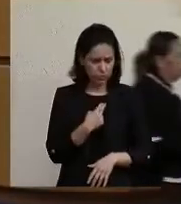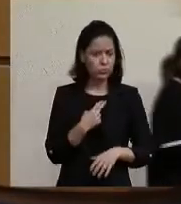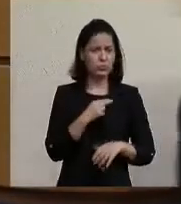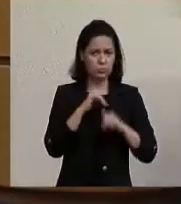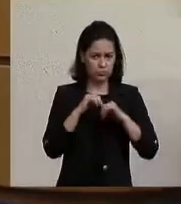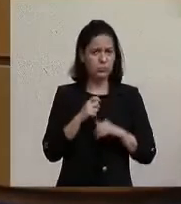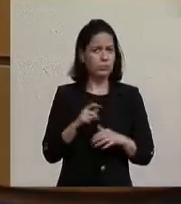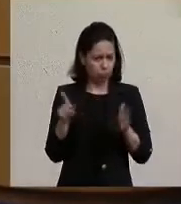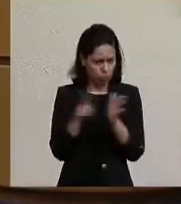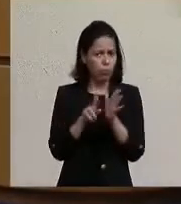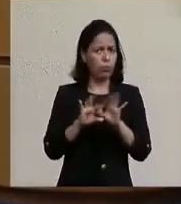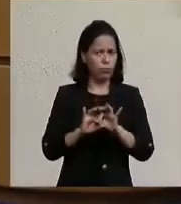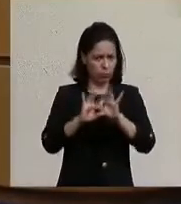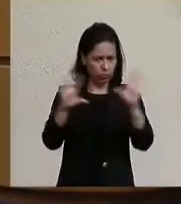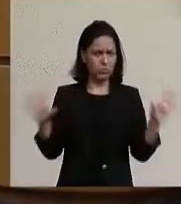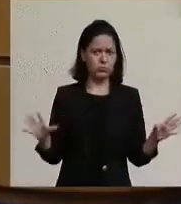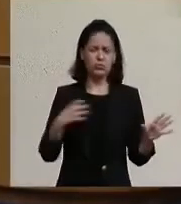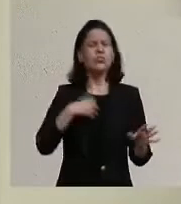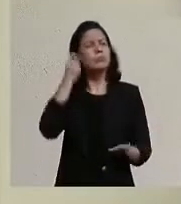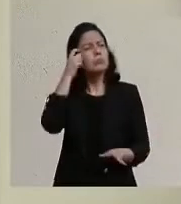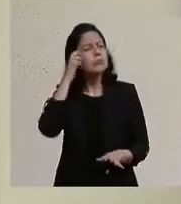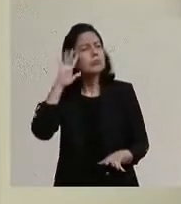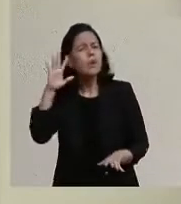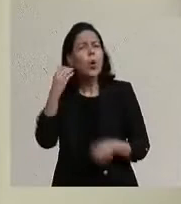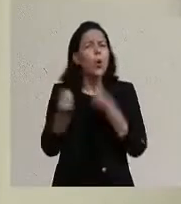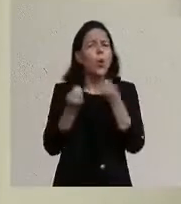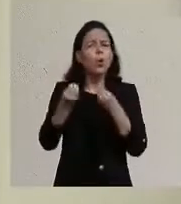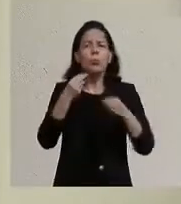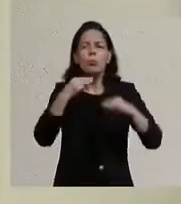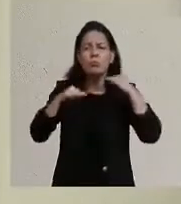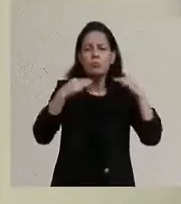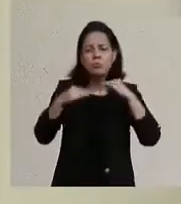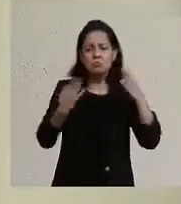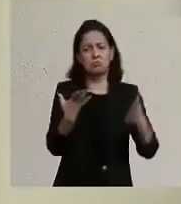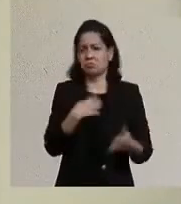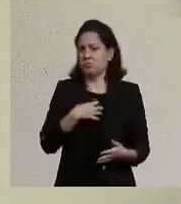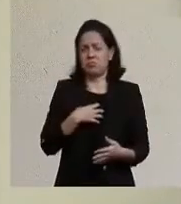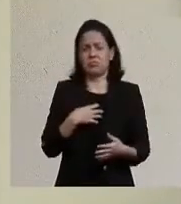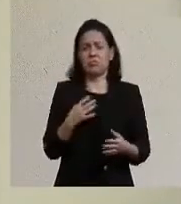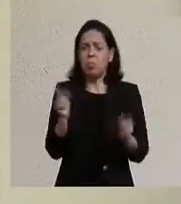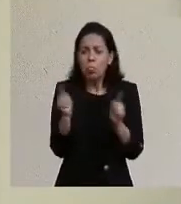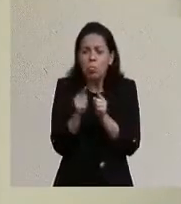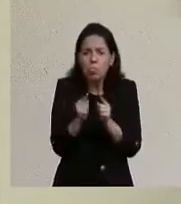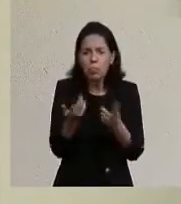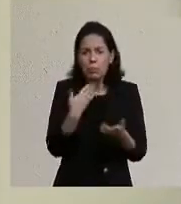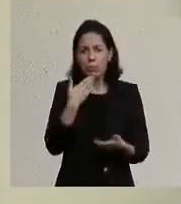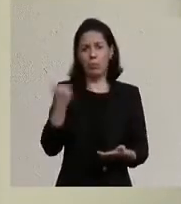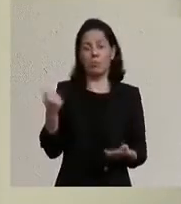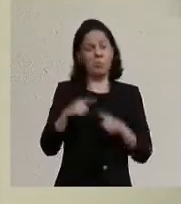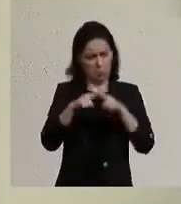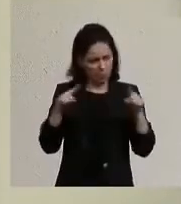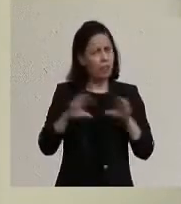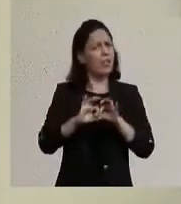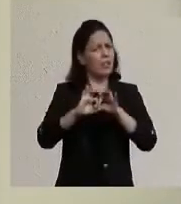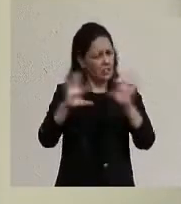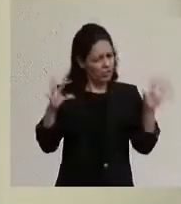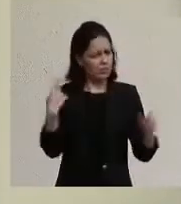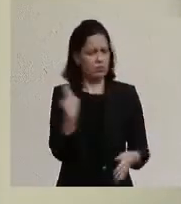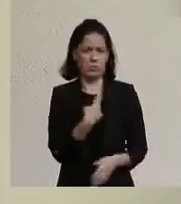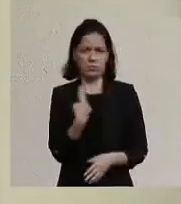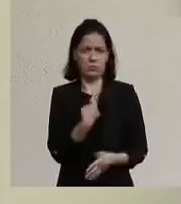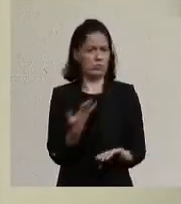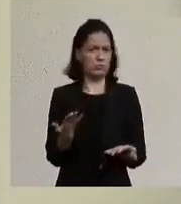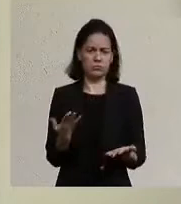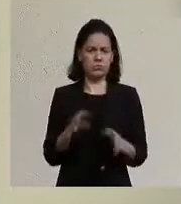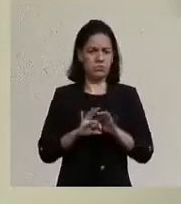fique à vontade é uma questão imagetica é marketing para conseguir deixar o nome mais curto agora se quiser transformar